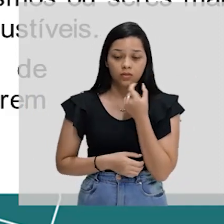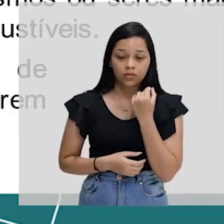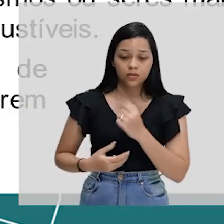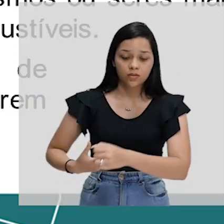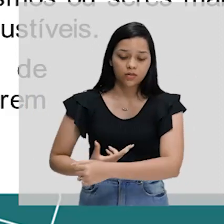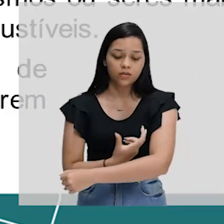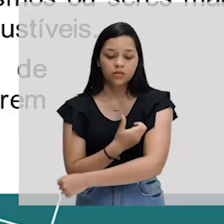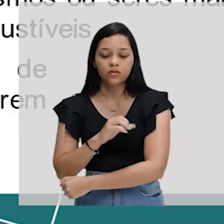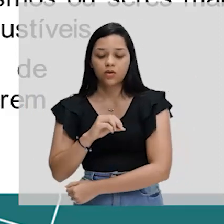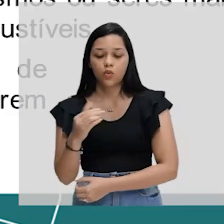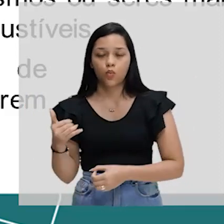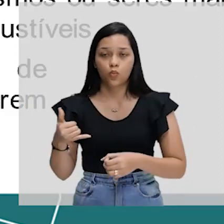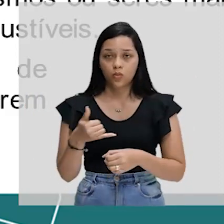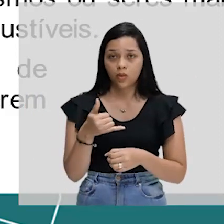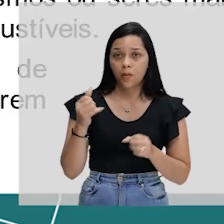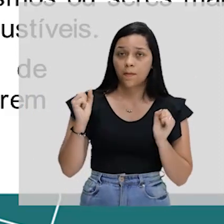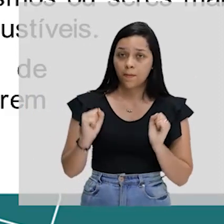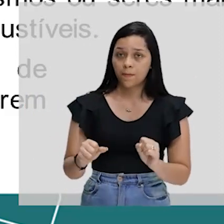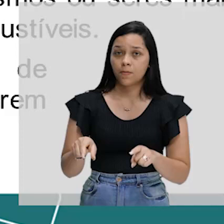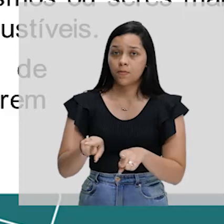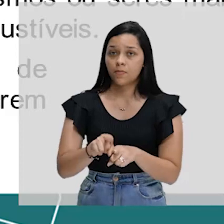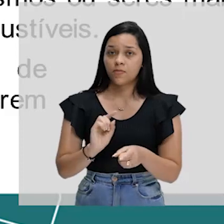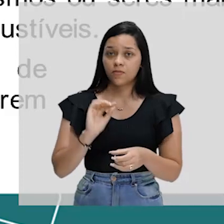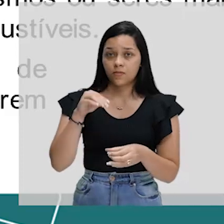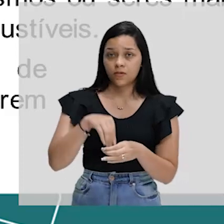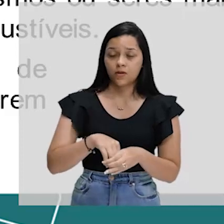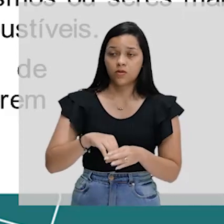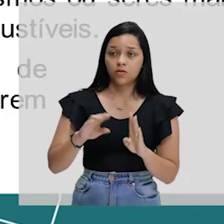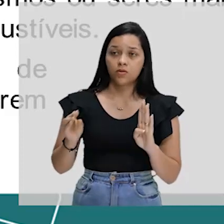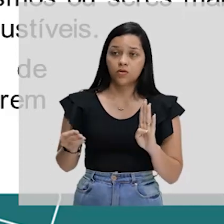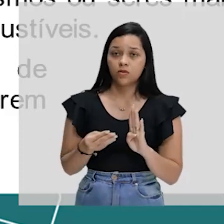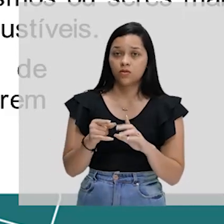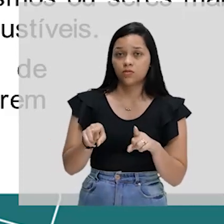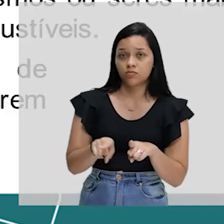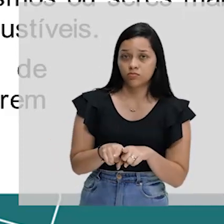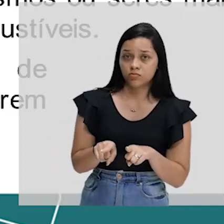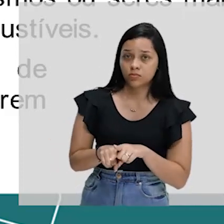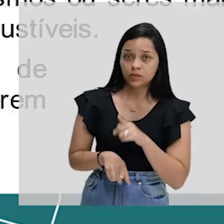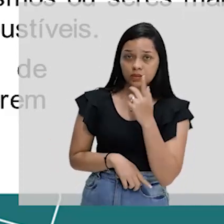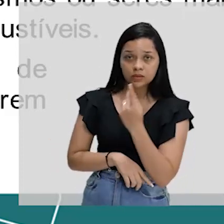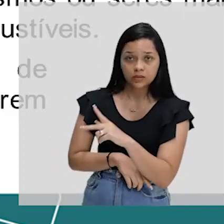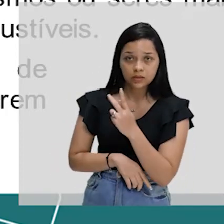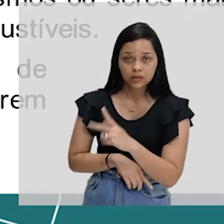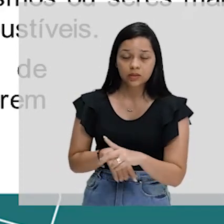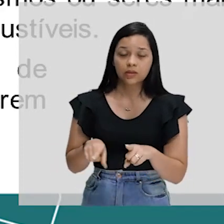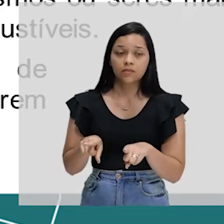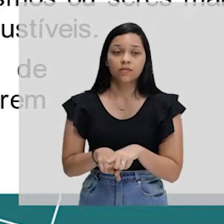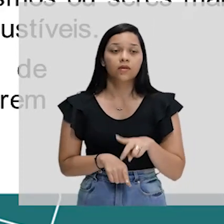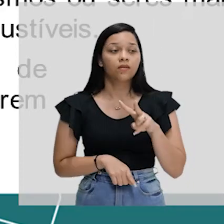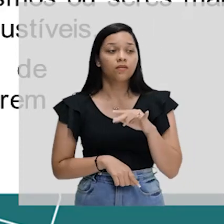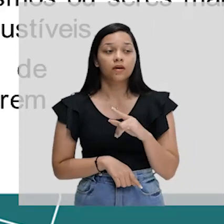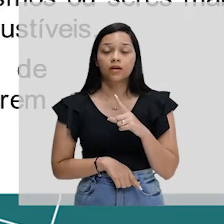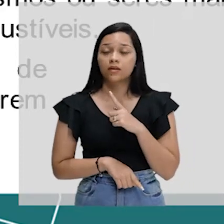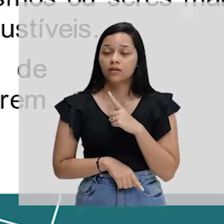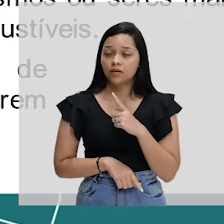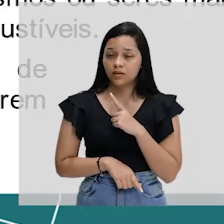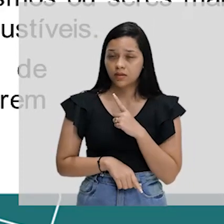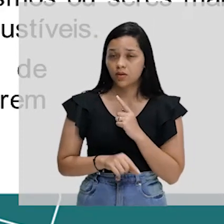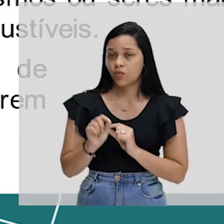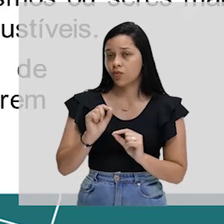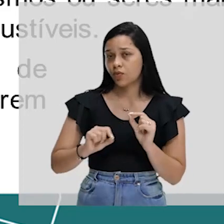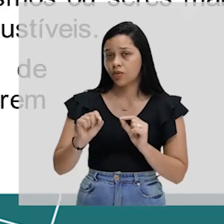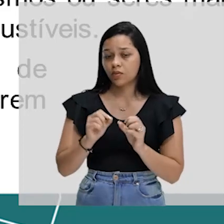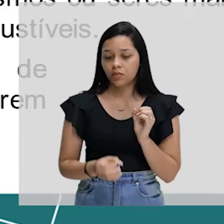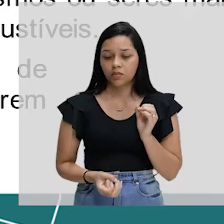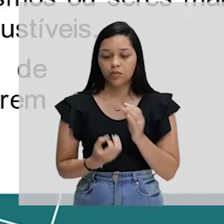ou combustíveis. Eu posso colocar dentro de uma bactéria um gene de interesse e esse gene vai resultar na